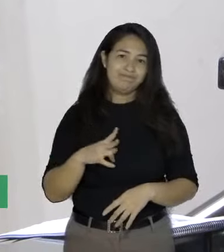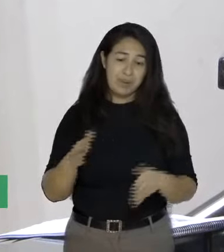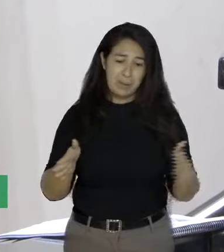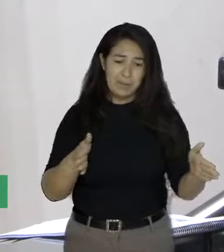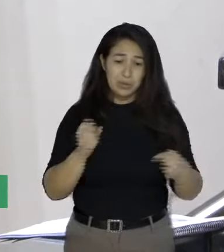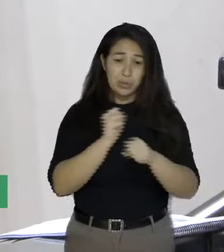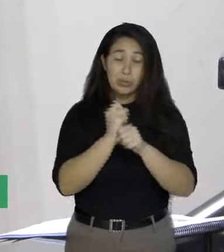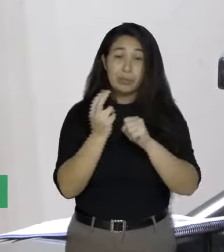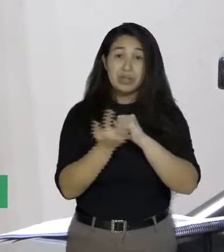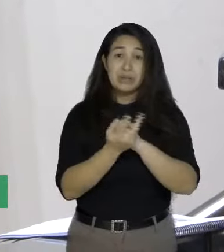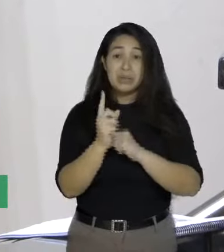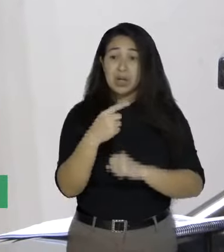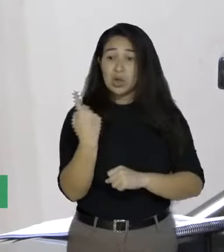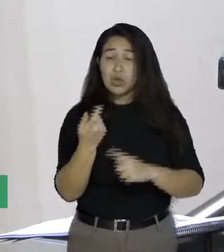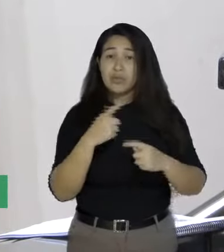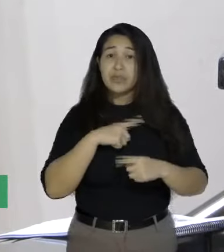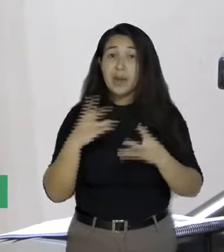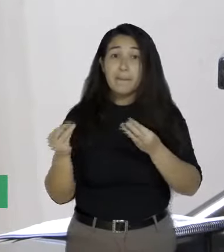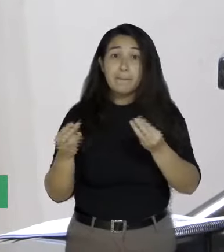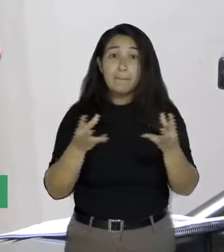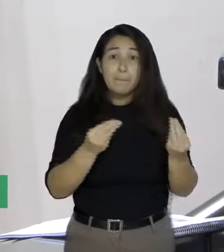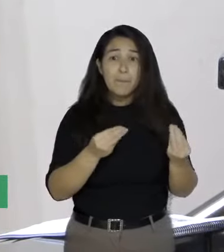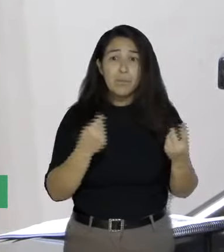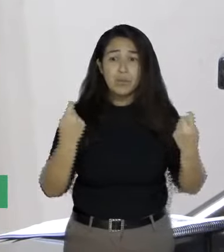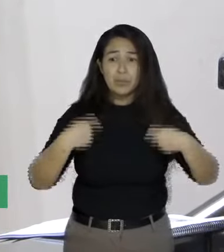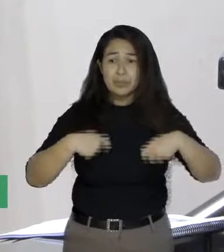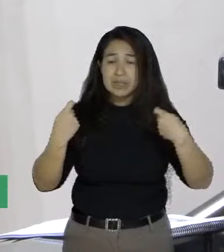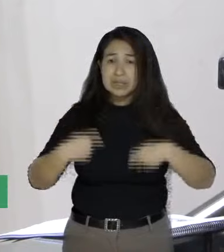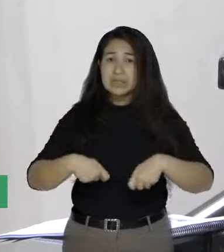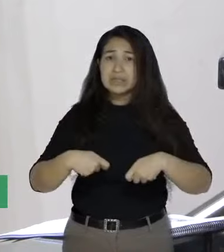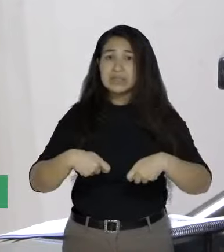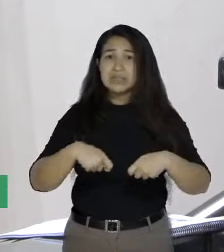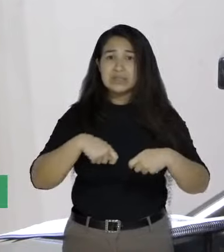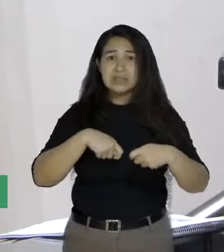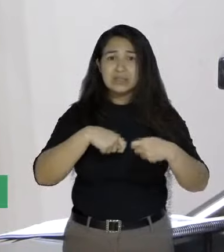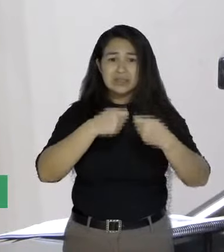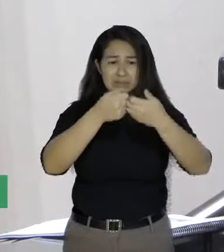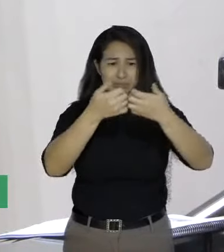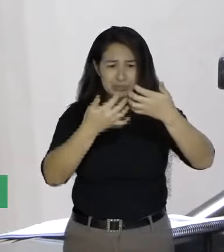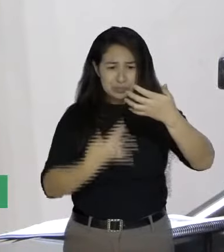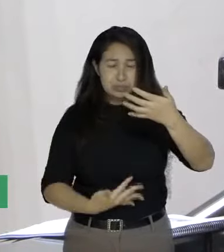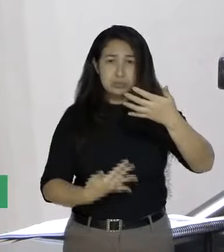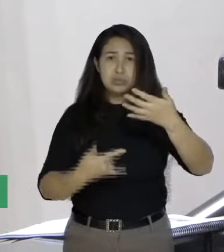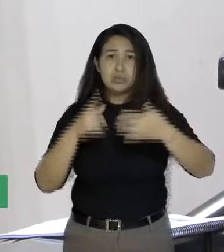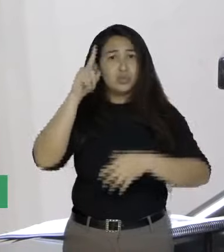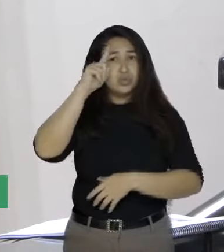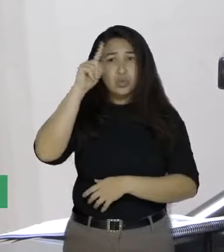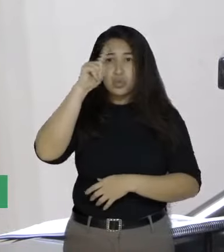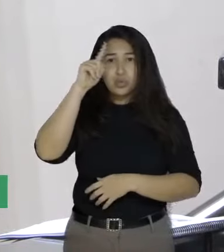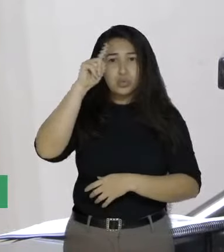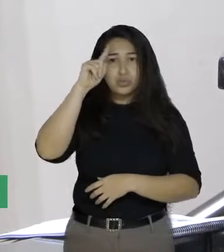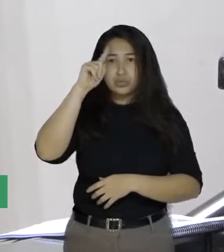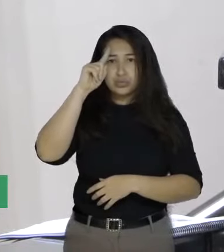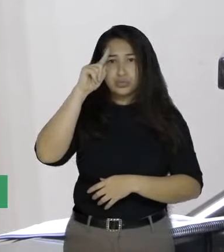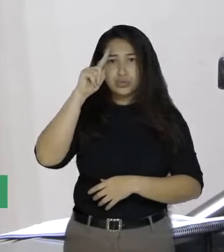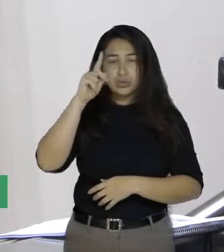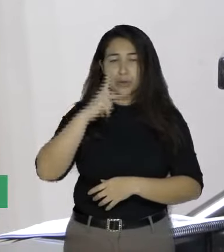em que nós tivemos demandas inimagináveis de saúde pública acorrendo todos os dias as promotorias de Justiça